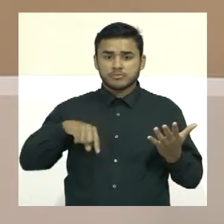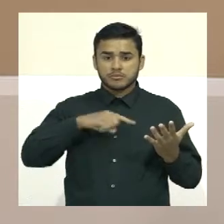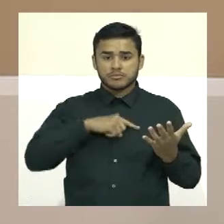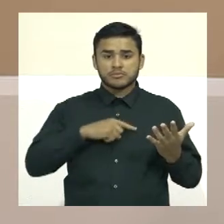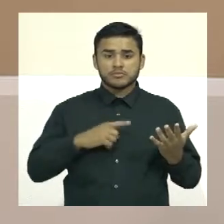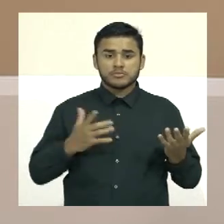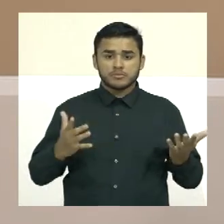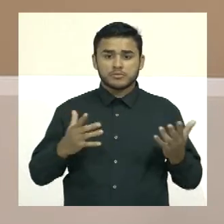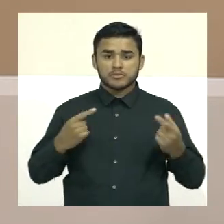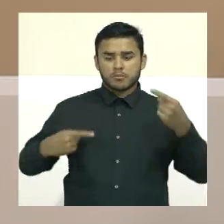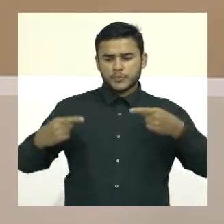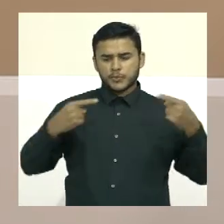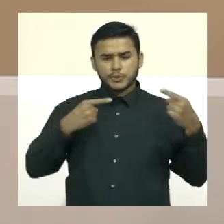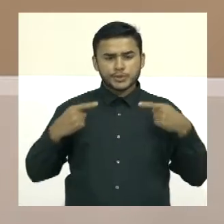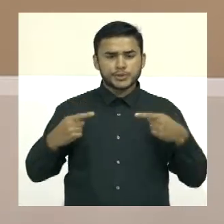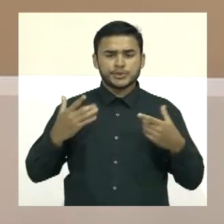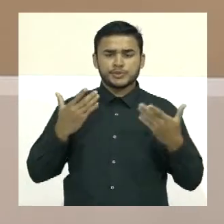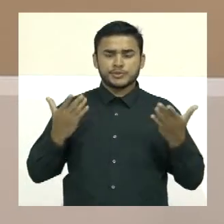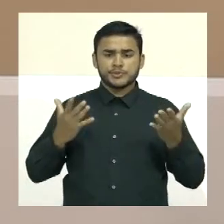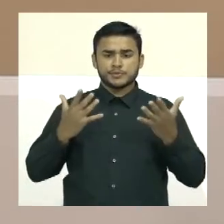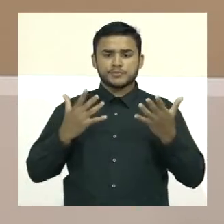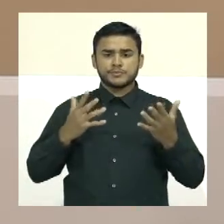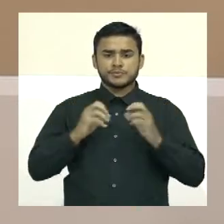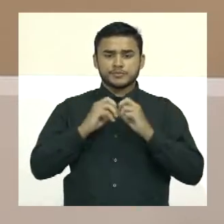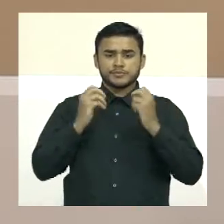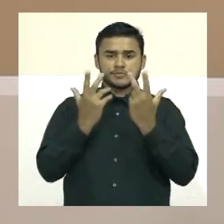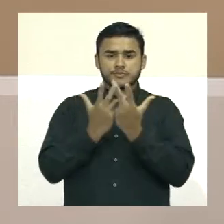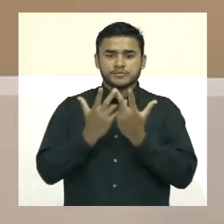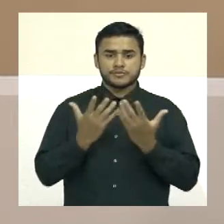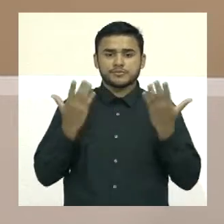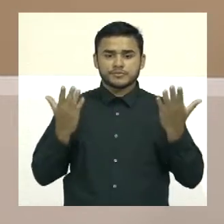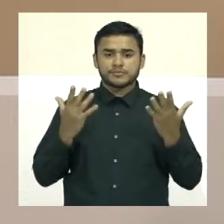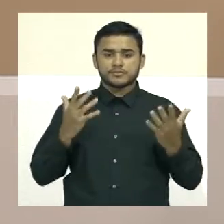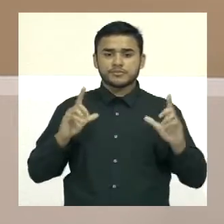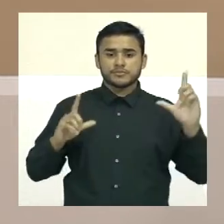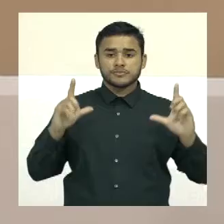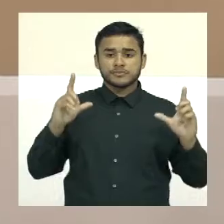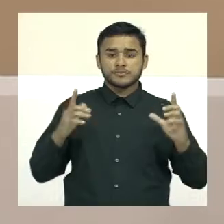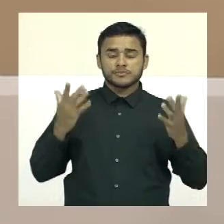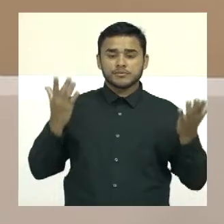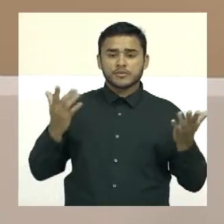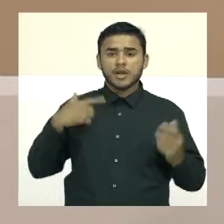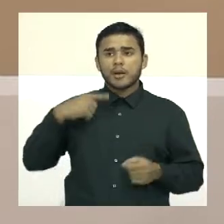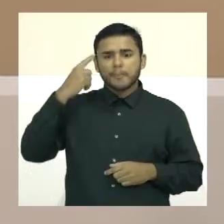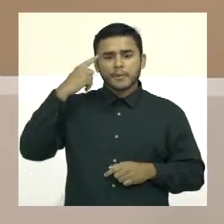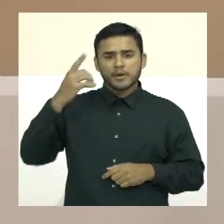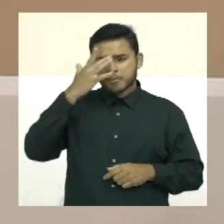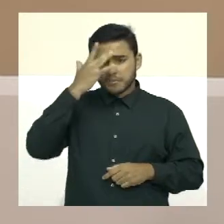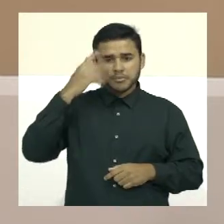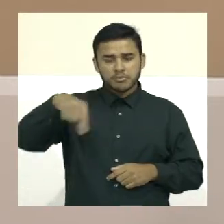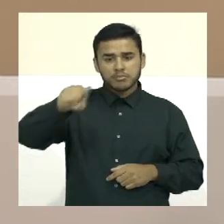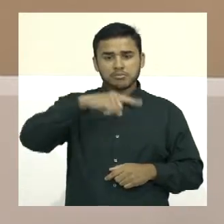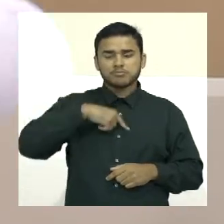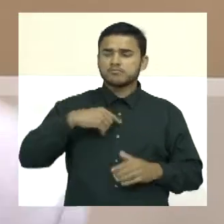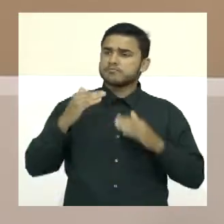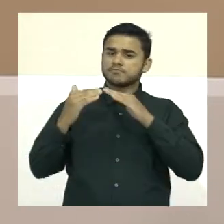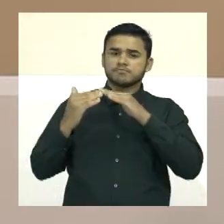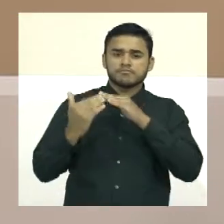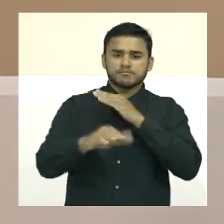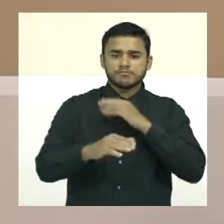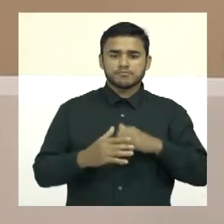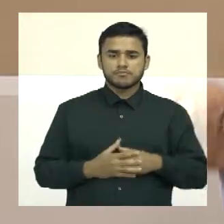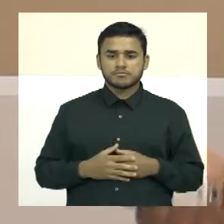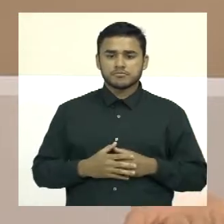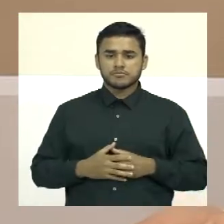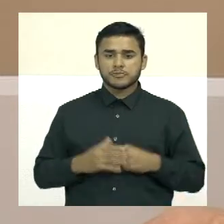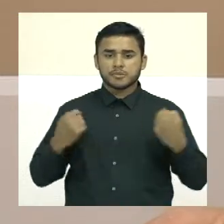midiáticos e até espaços políticos para falar que o Brasil precisa do aborto, o próprio povo brasileiro está dizendo que o que nós